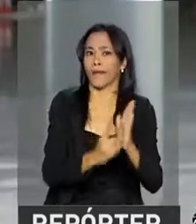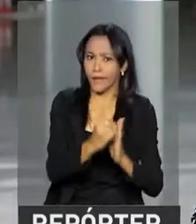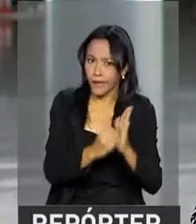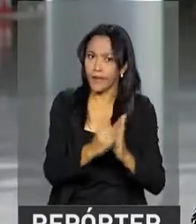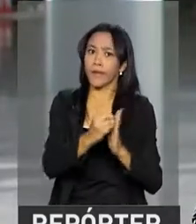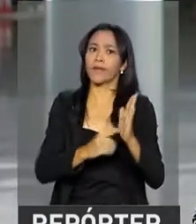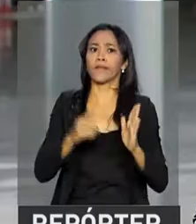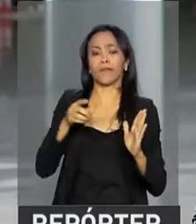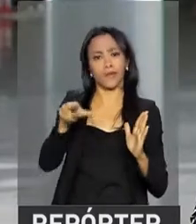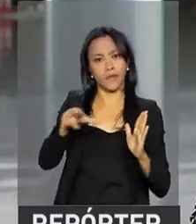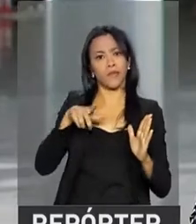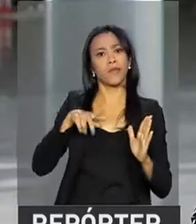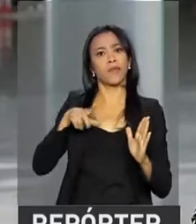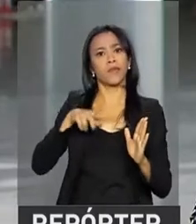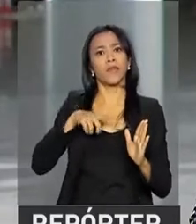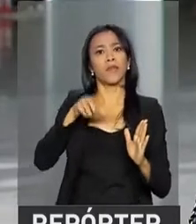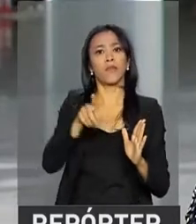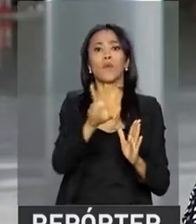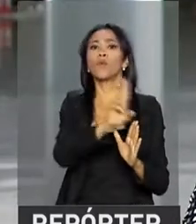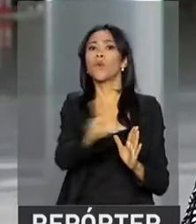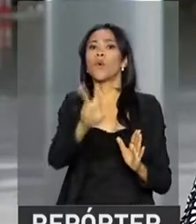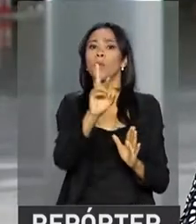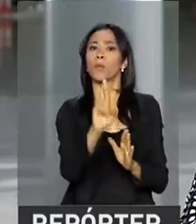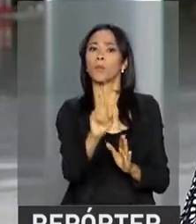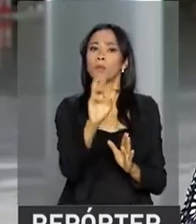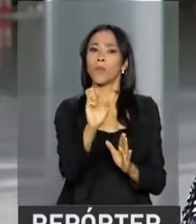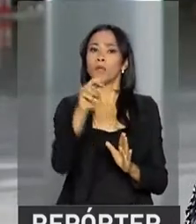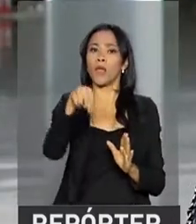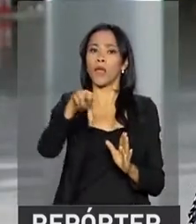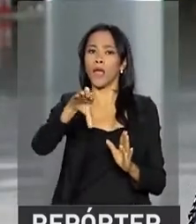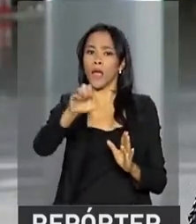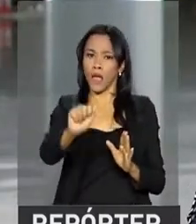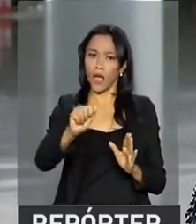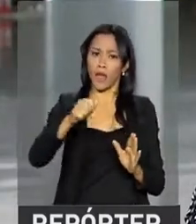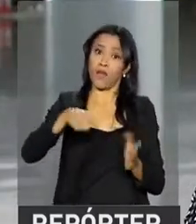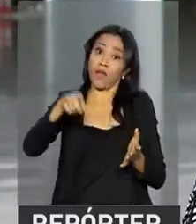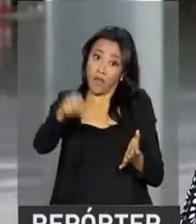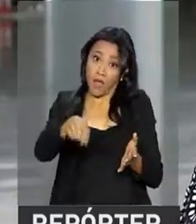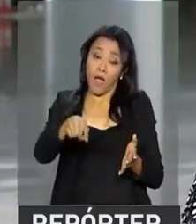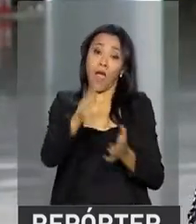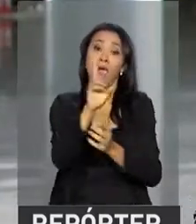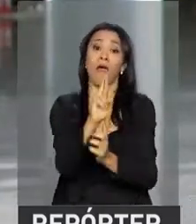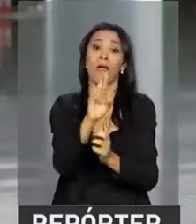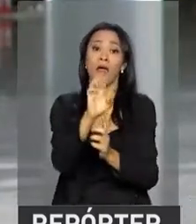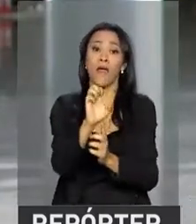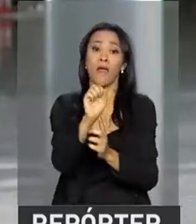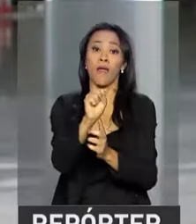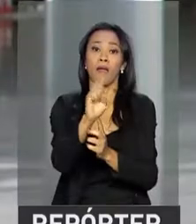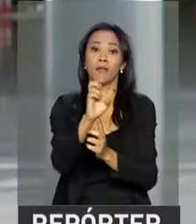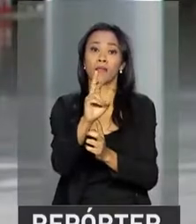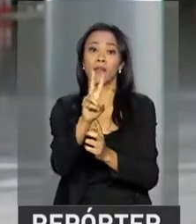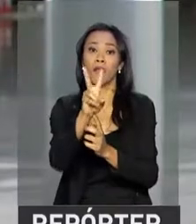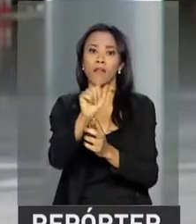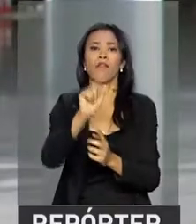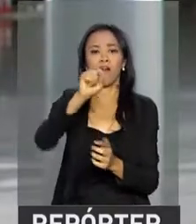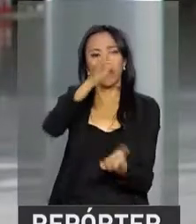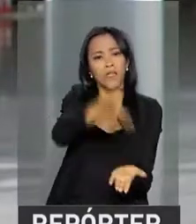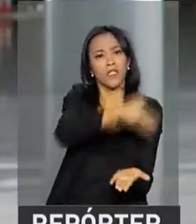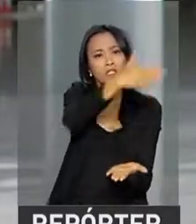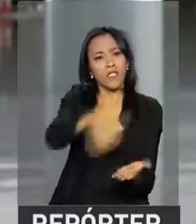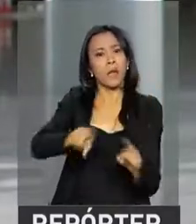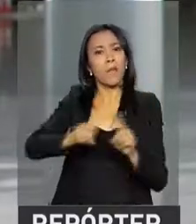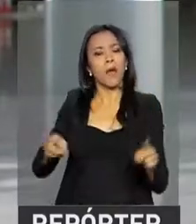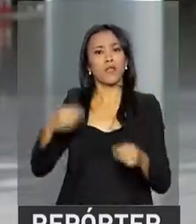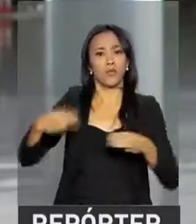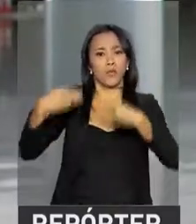cobre e associados ranka a reserva vai ser extinta mais segundo os ministros de minas e energia